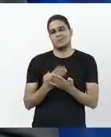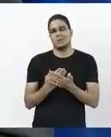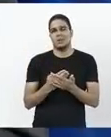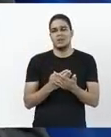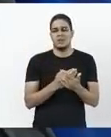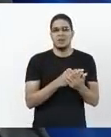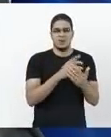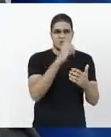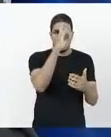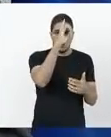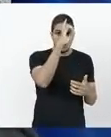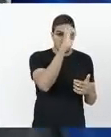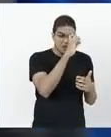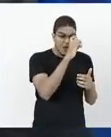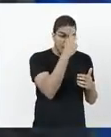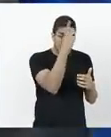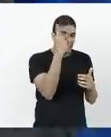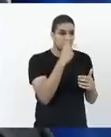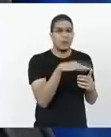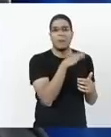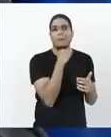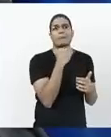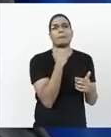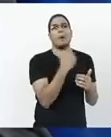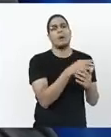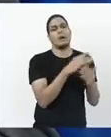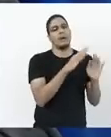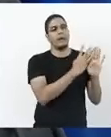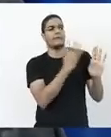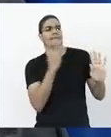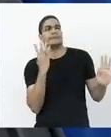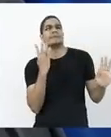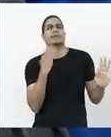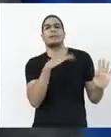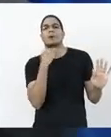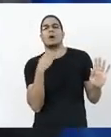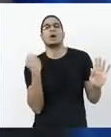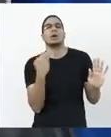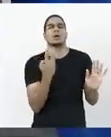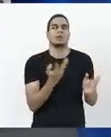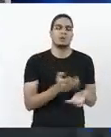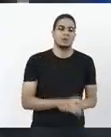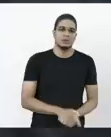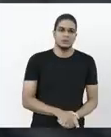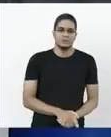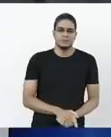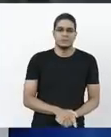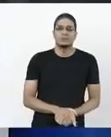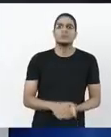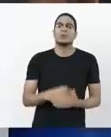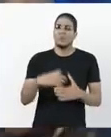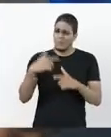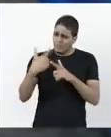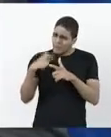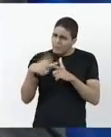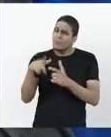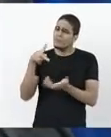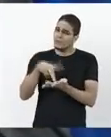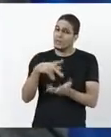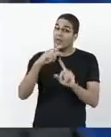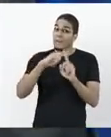hospitais. Mas vamos pensar que tudo isso são problemas reais, mas o objetivo é produzir um futuro